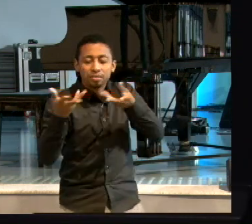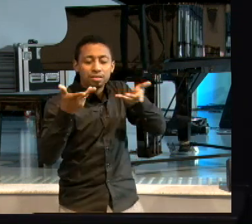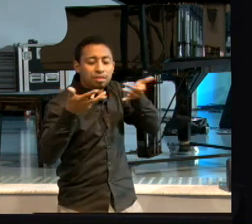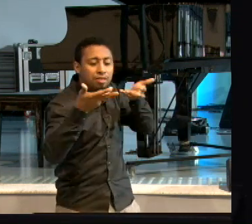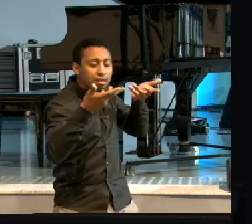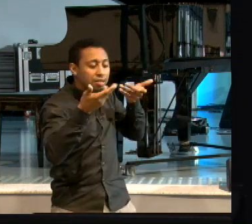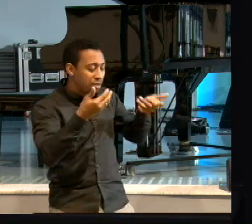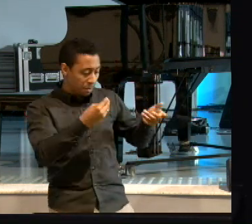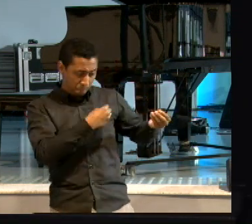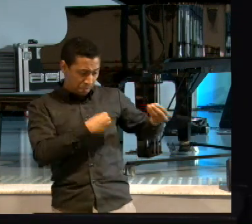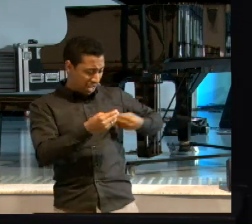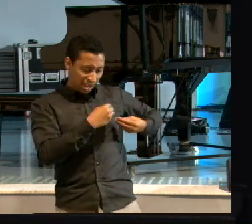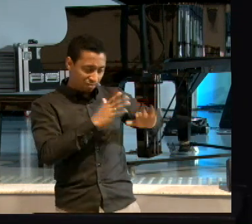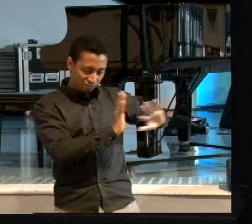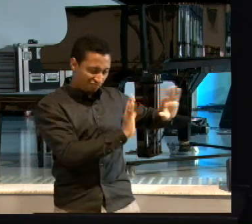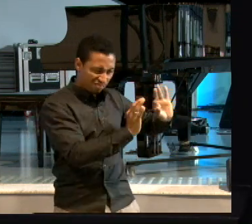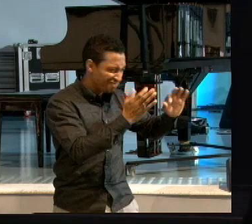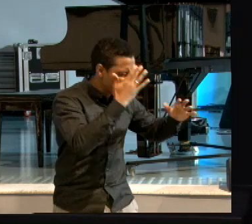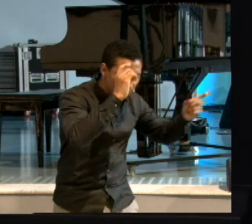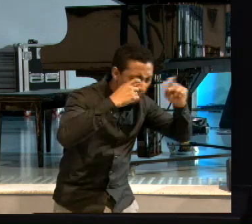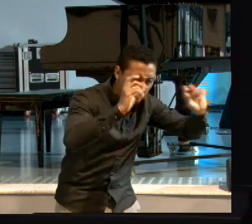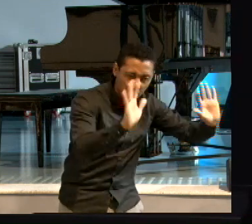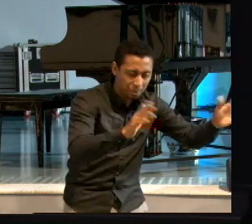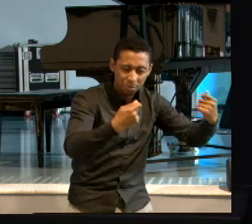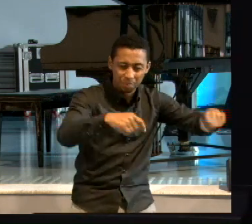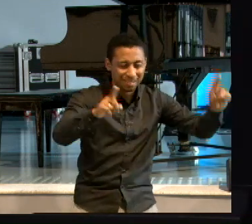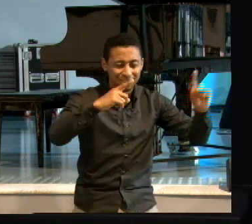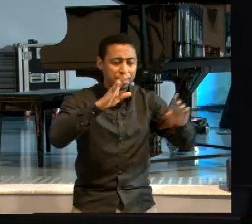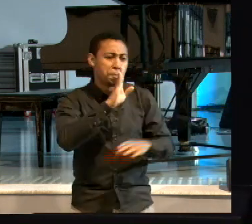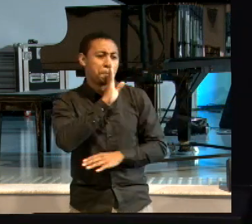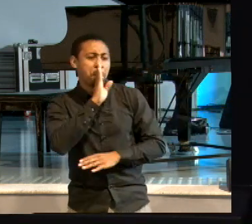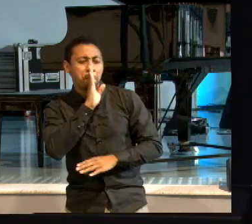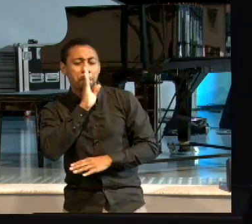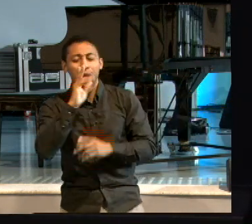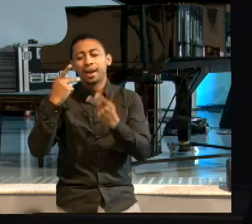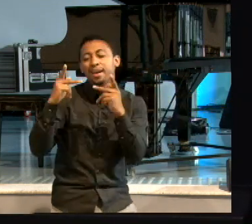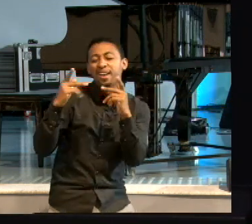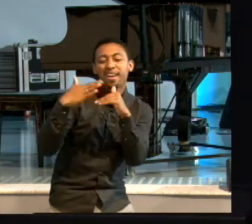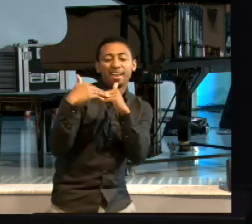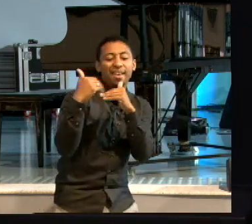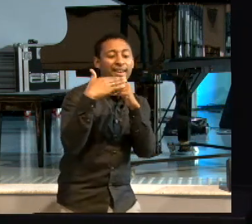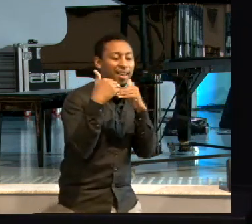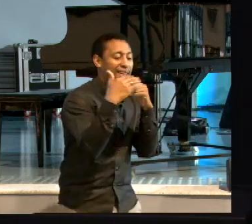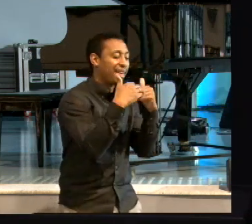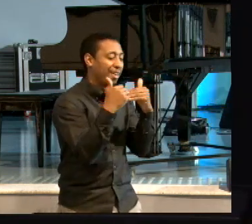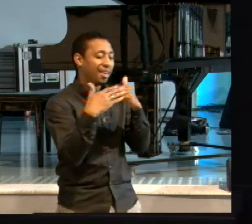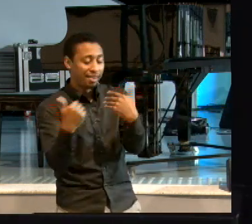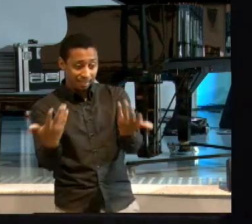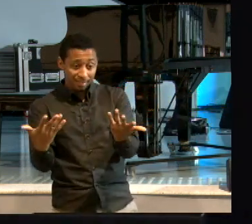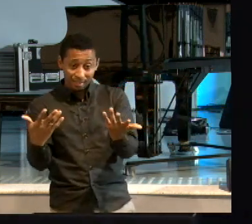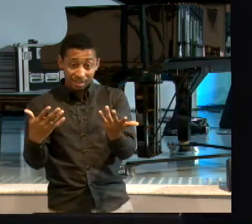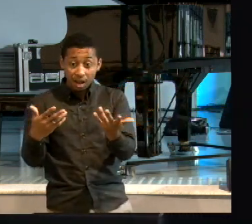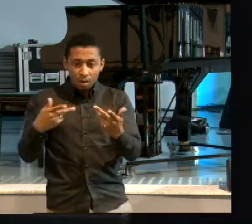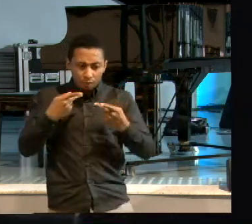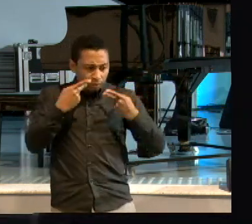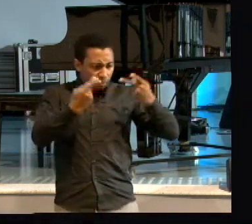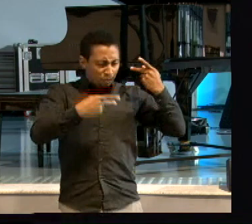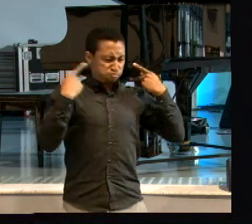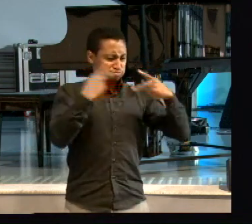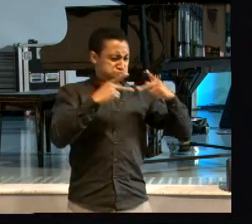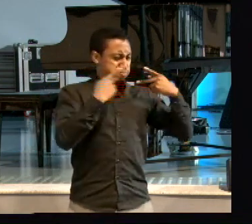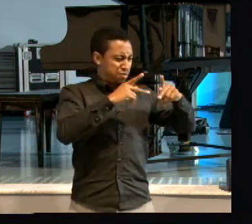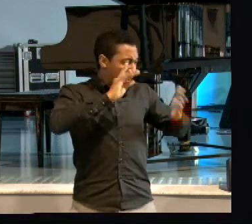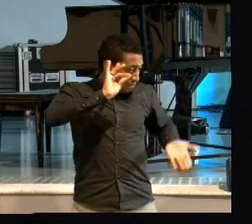seu pecado, ninguém vai te incomodar com essa mensagem de santidade, ninguém vai falar a respeito do assunto obsoleto, abre